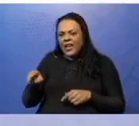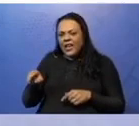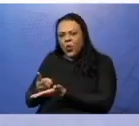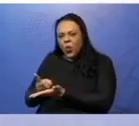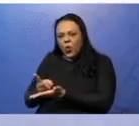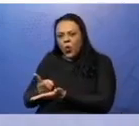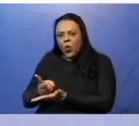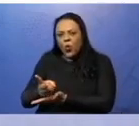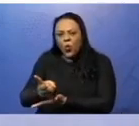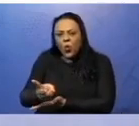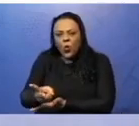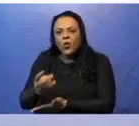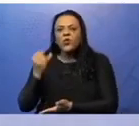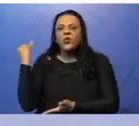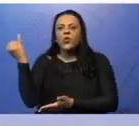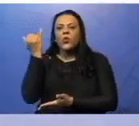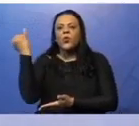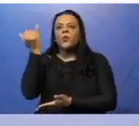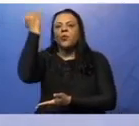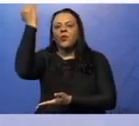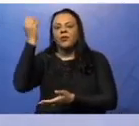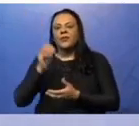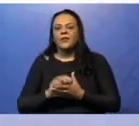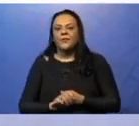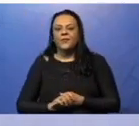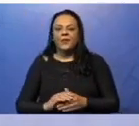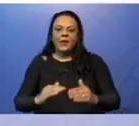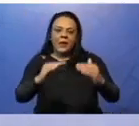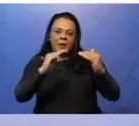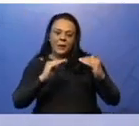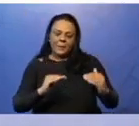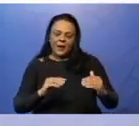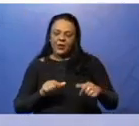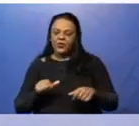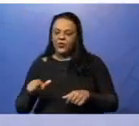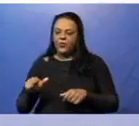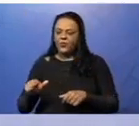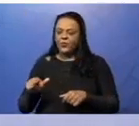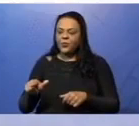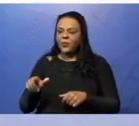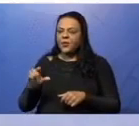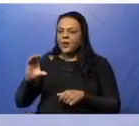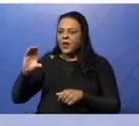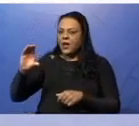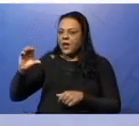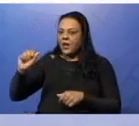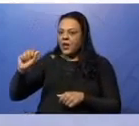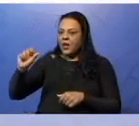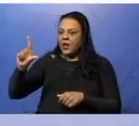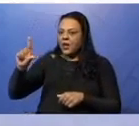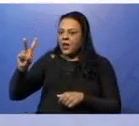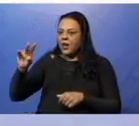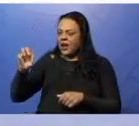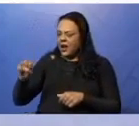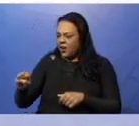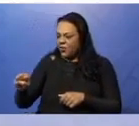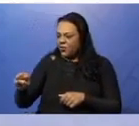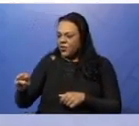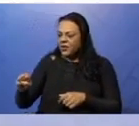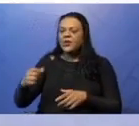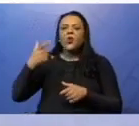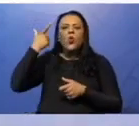ideia de continuidade. Calvin anda importante, ou seja, aquilo anda se repetindo, naquele momento ele tem